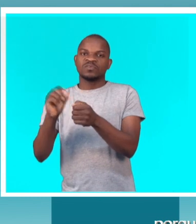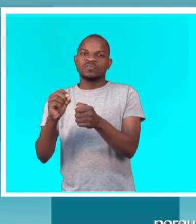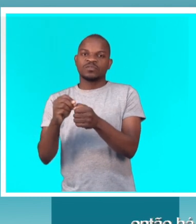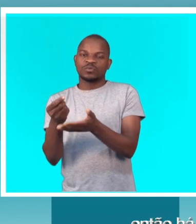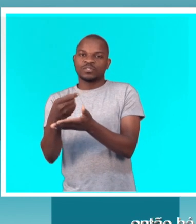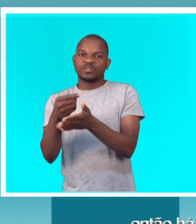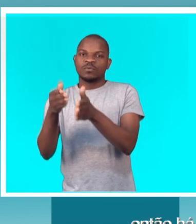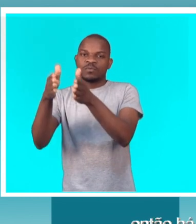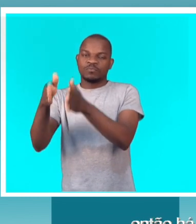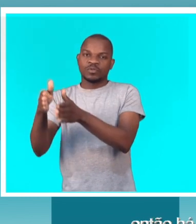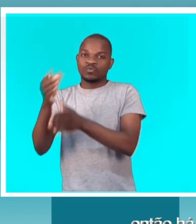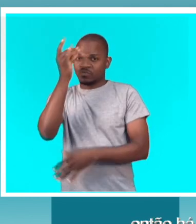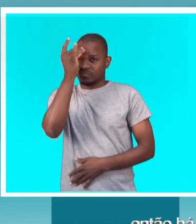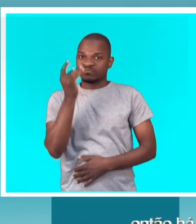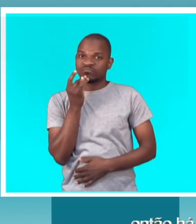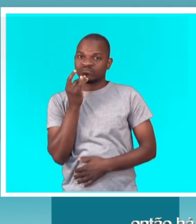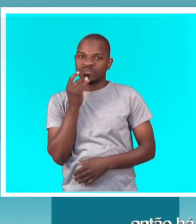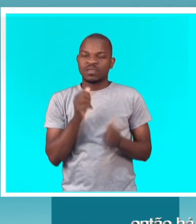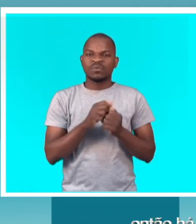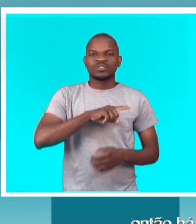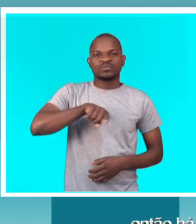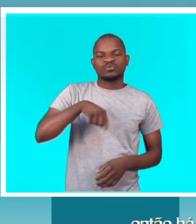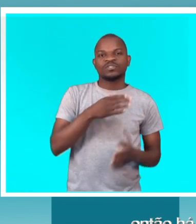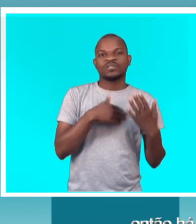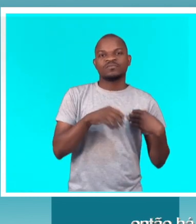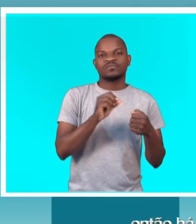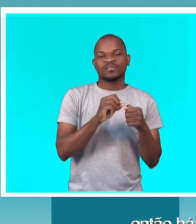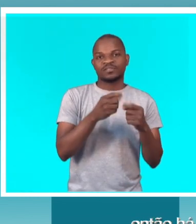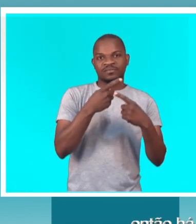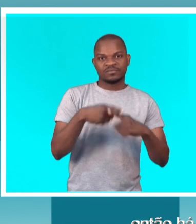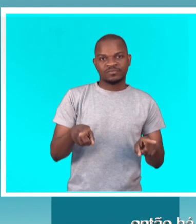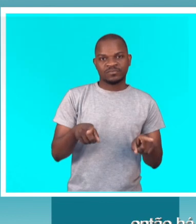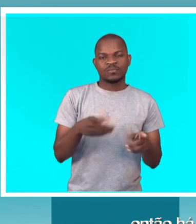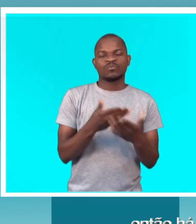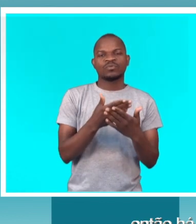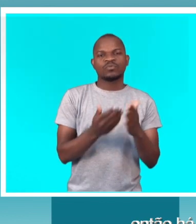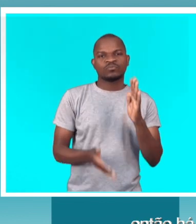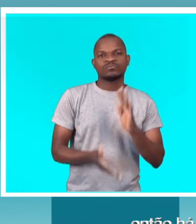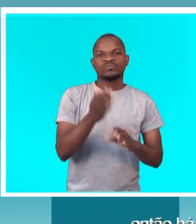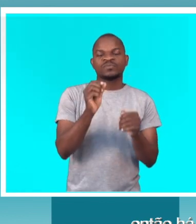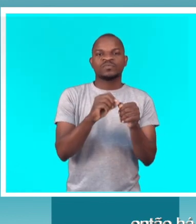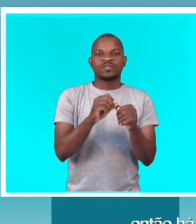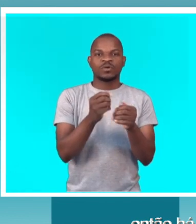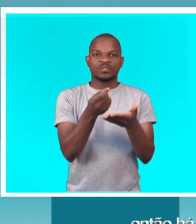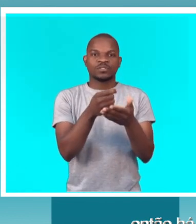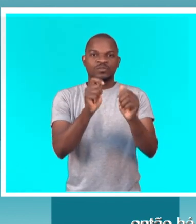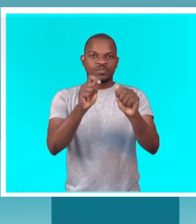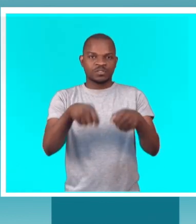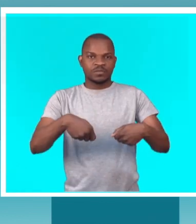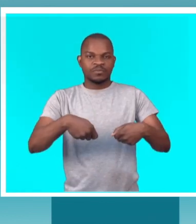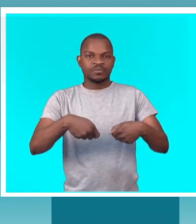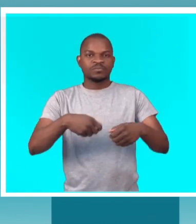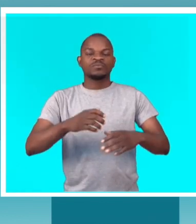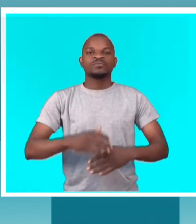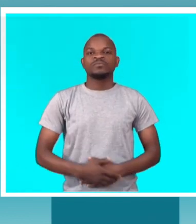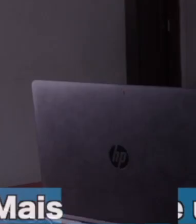específico. Então, nós temos a intenção de quebrar essa barreira. Por isso que eu comecei a fazer o desenho de calçados e